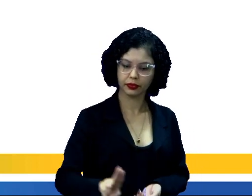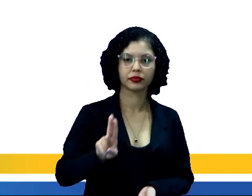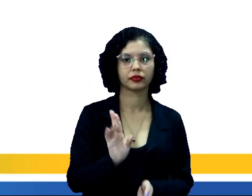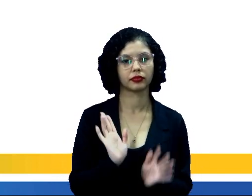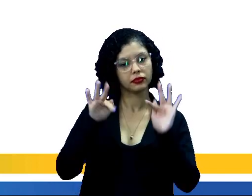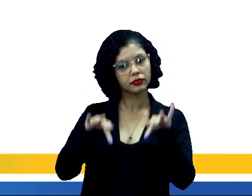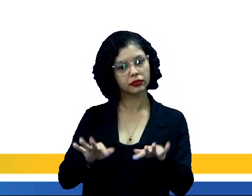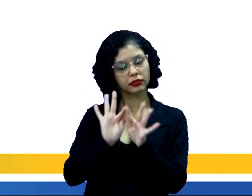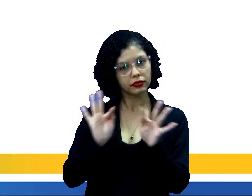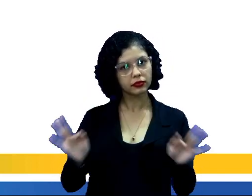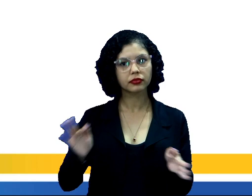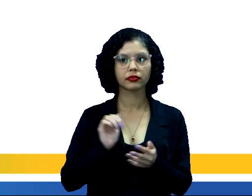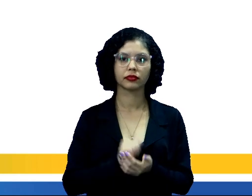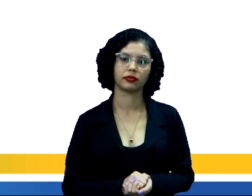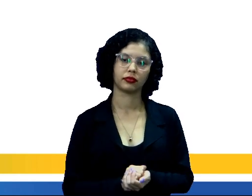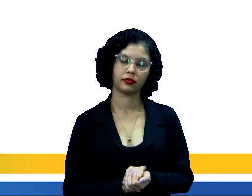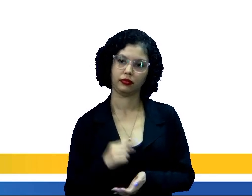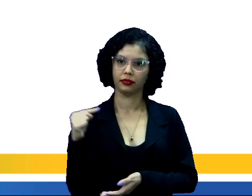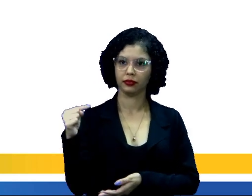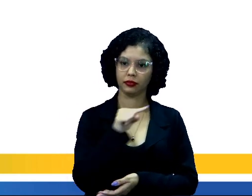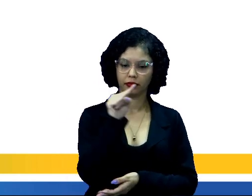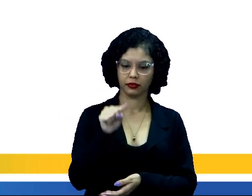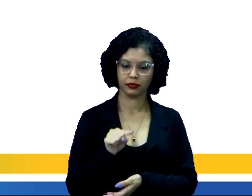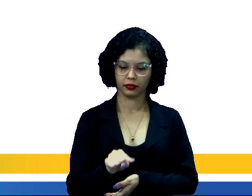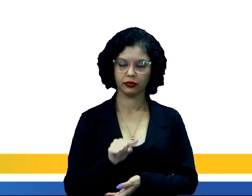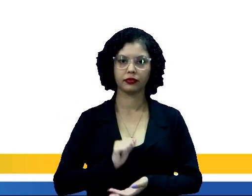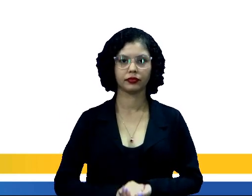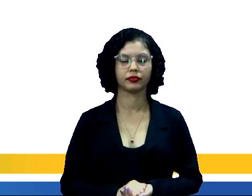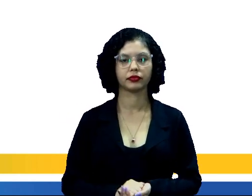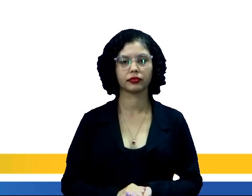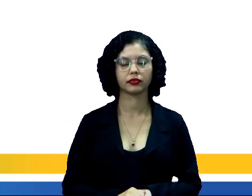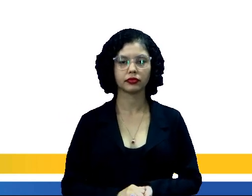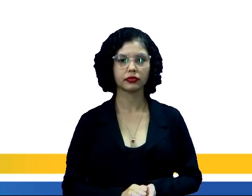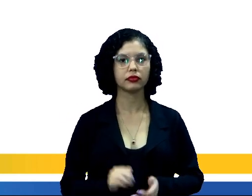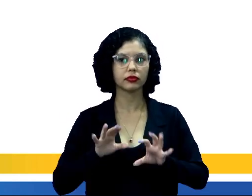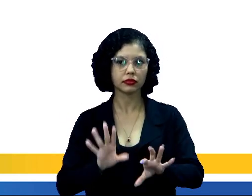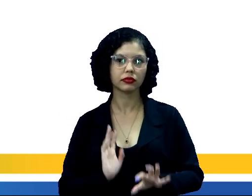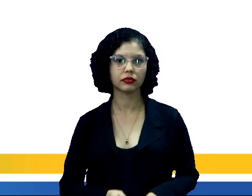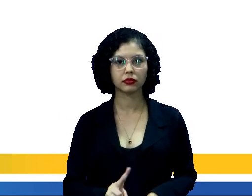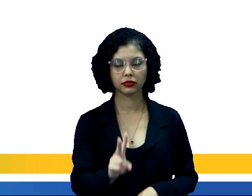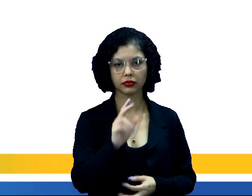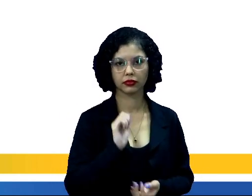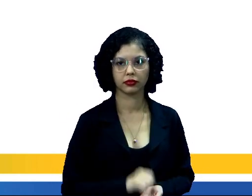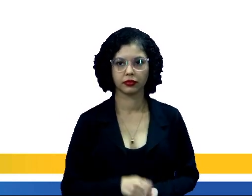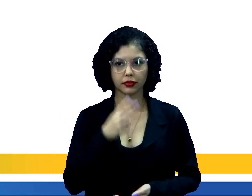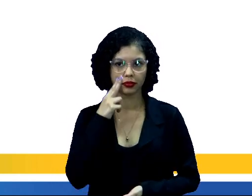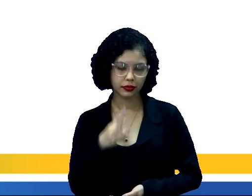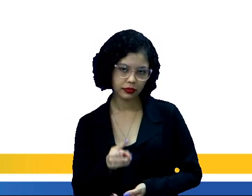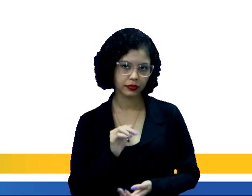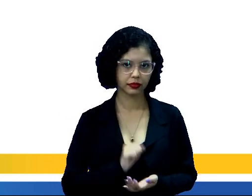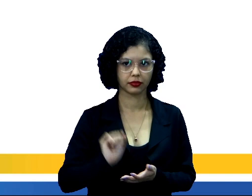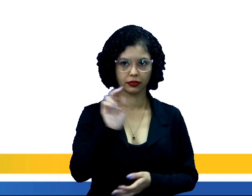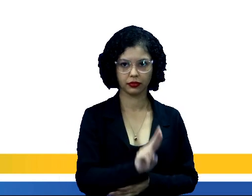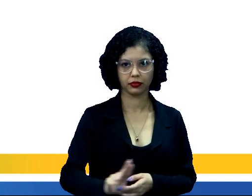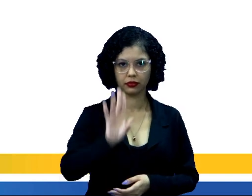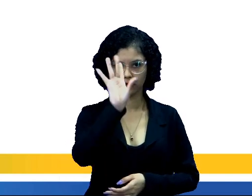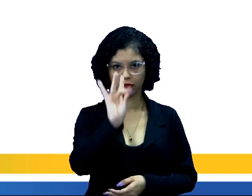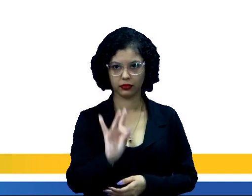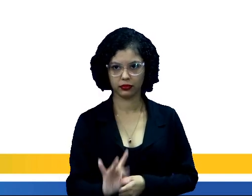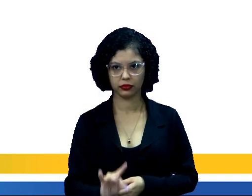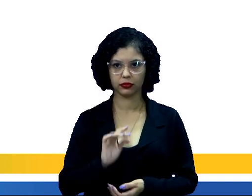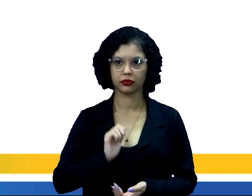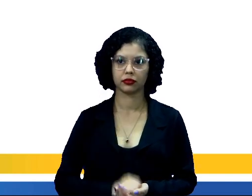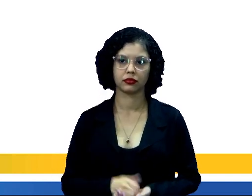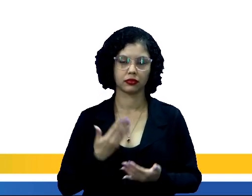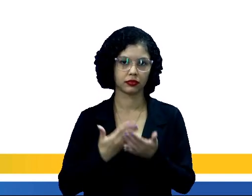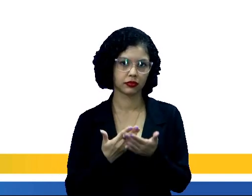ao final da frase um sinal de interrogação. E assim por diante. Nós iremos ver o uso de cada um